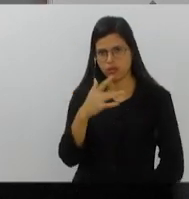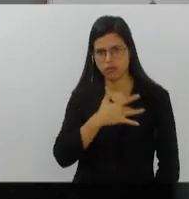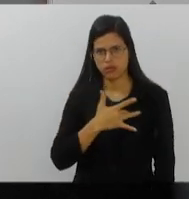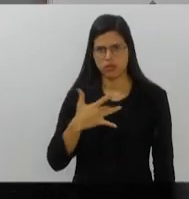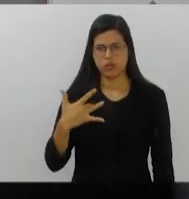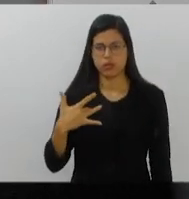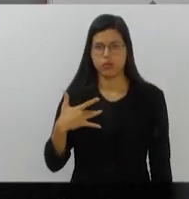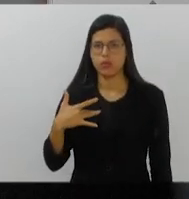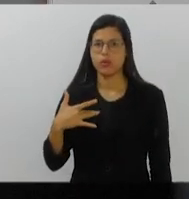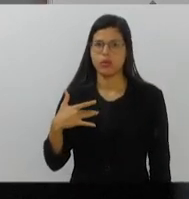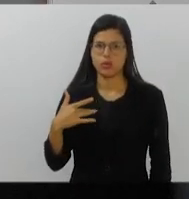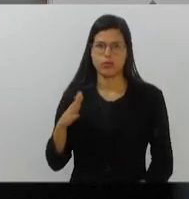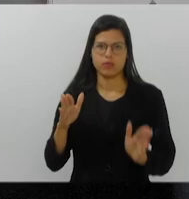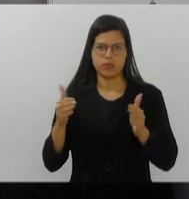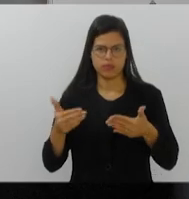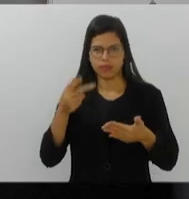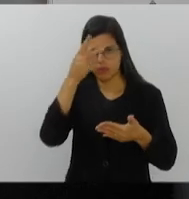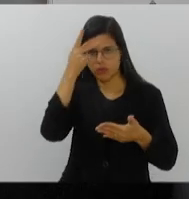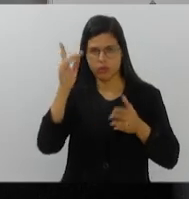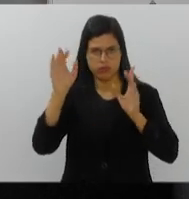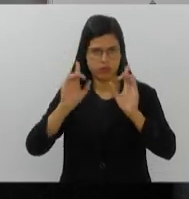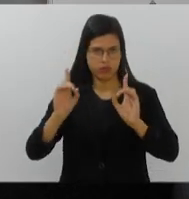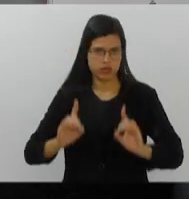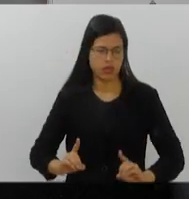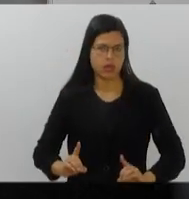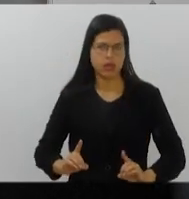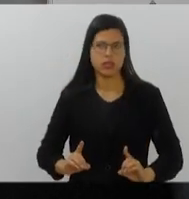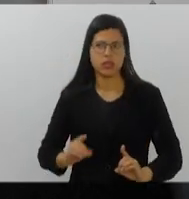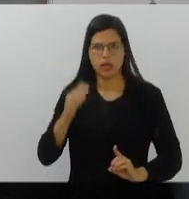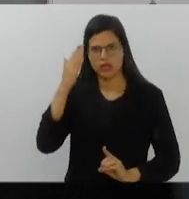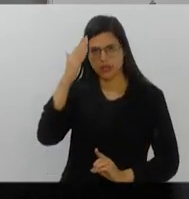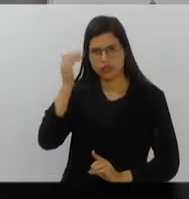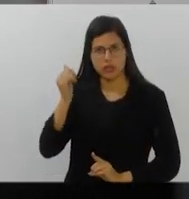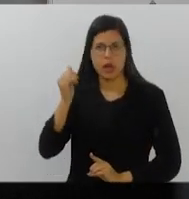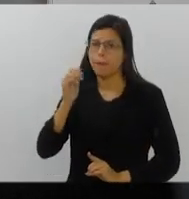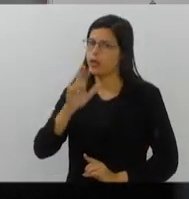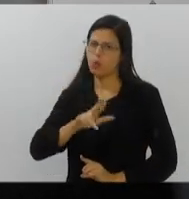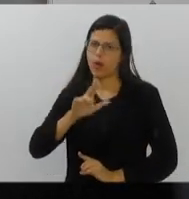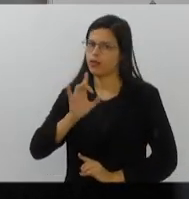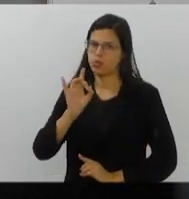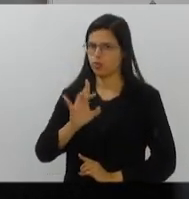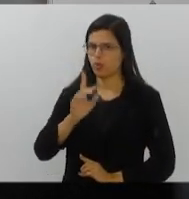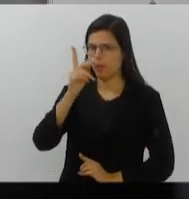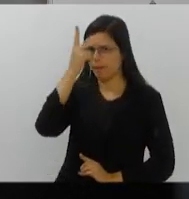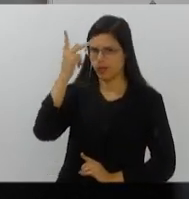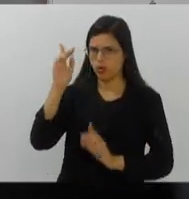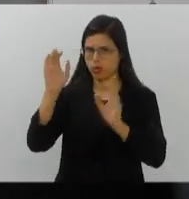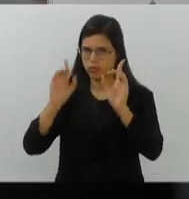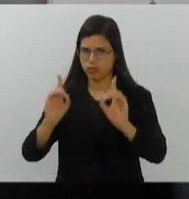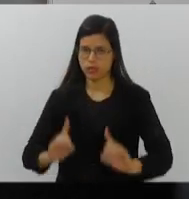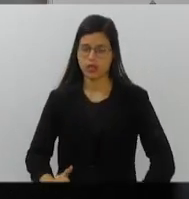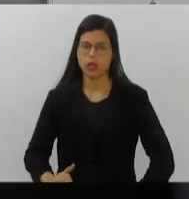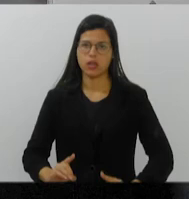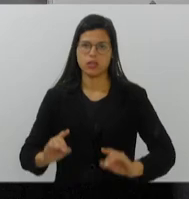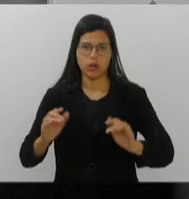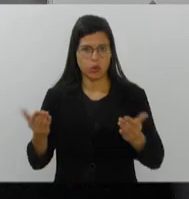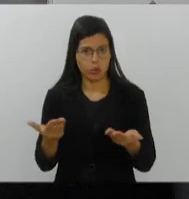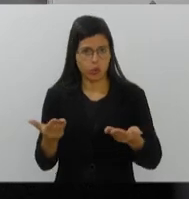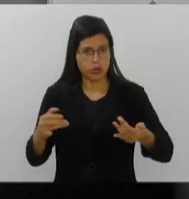especialmente para a pessoa com deficiência, e a gente já sabe, evidentemente, que não são somente as pessoas com deficiência que estão hoje